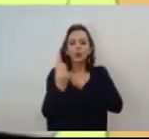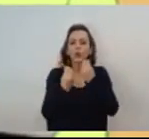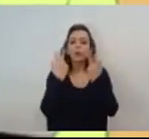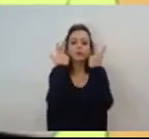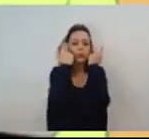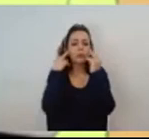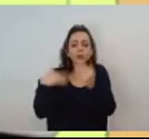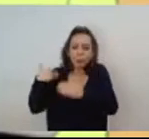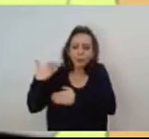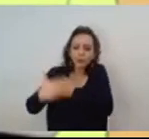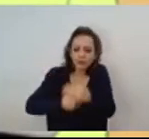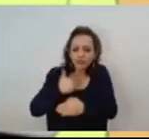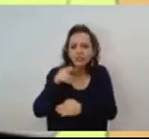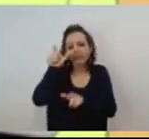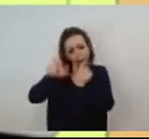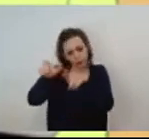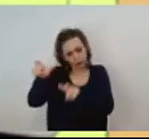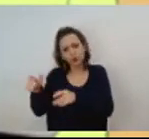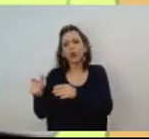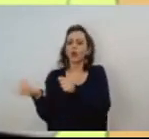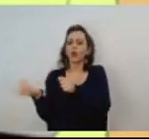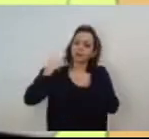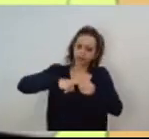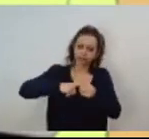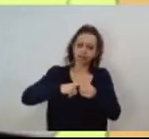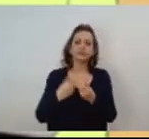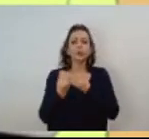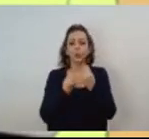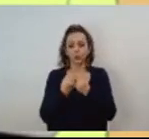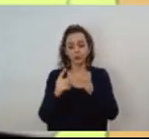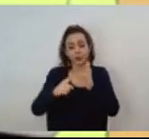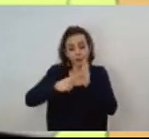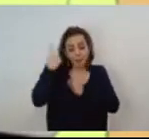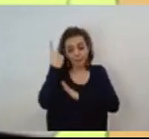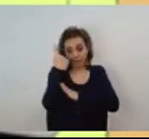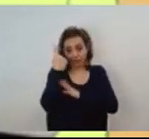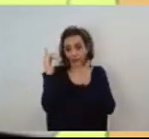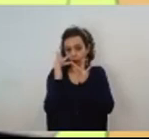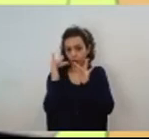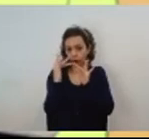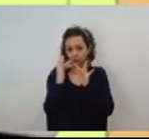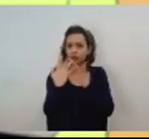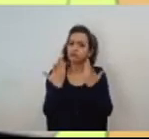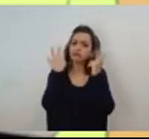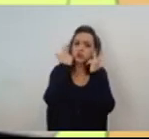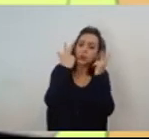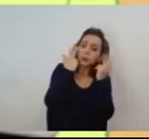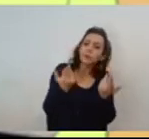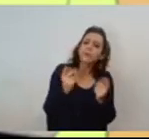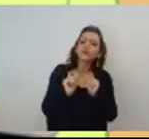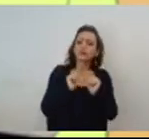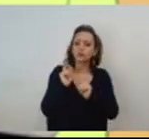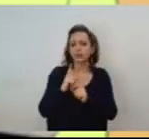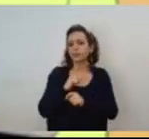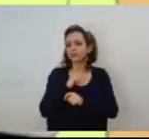a o primeiro contato que a gente tem ou ele vem via indicado por uma consultoria ou ele vem por uma